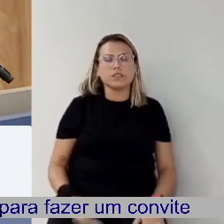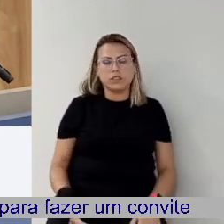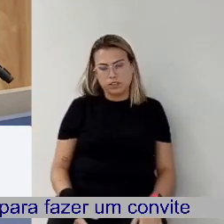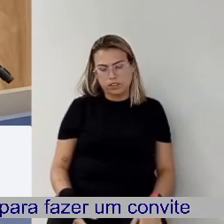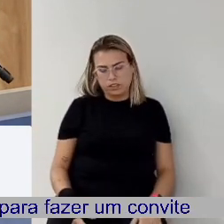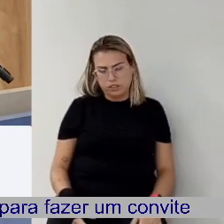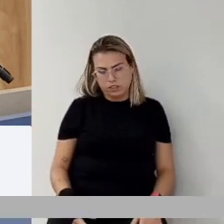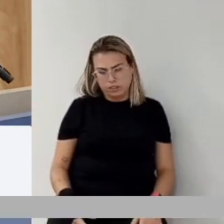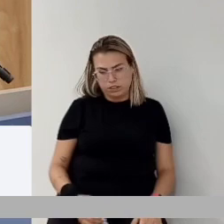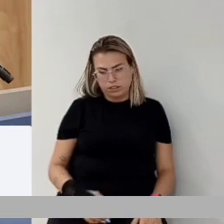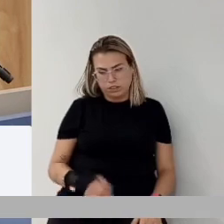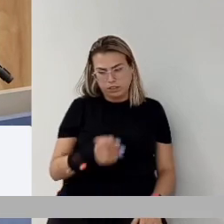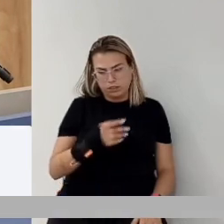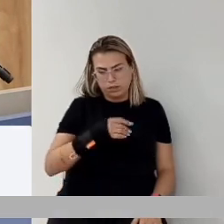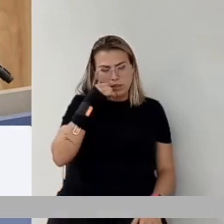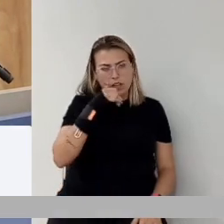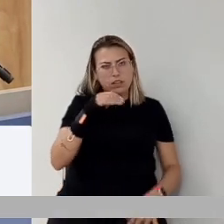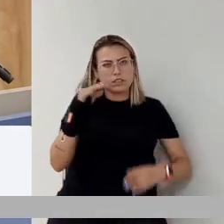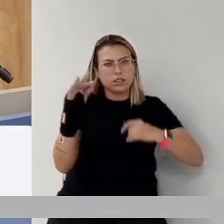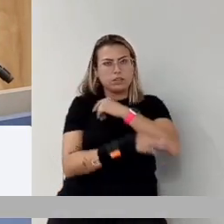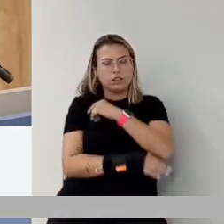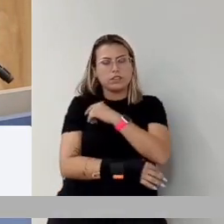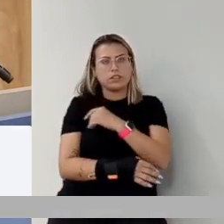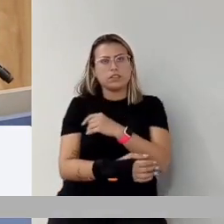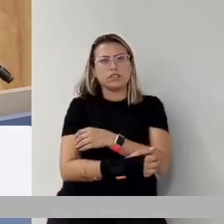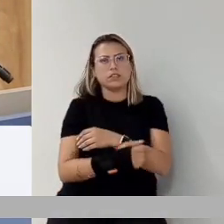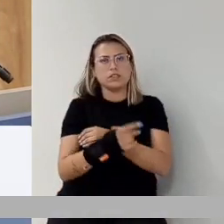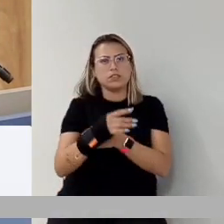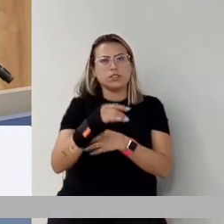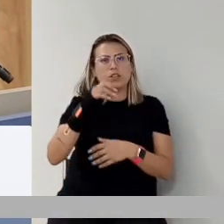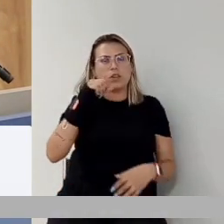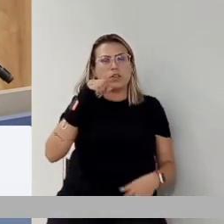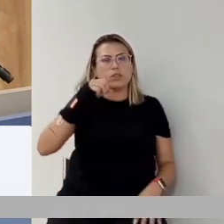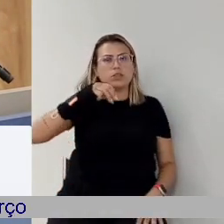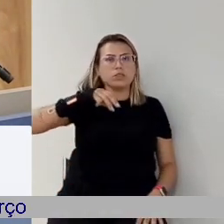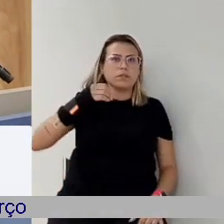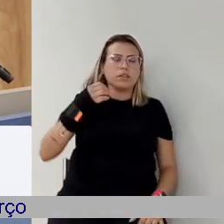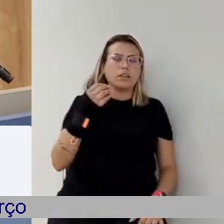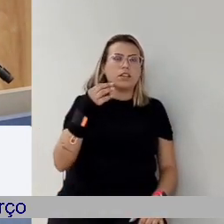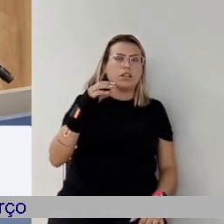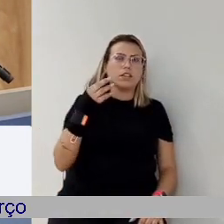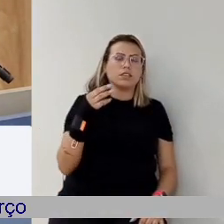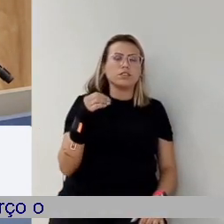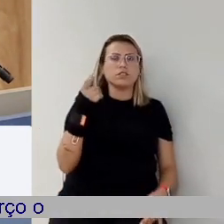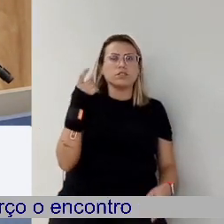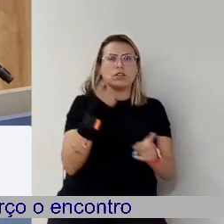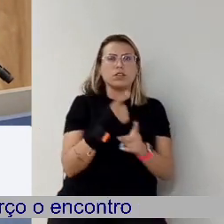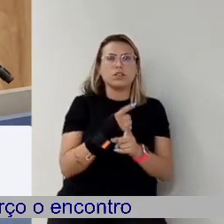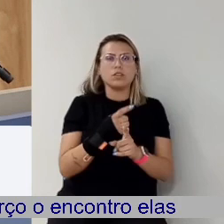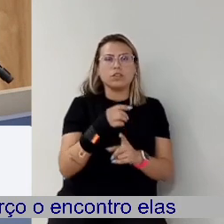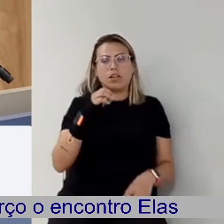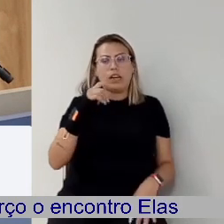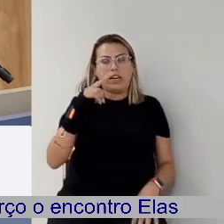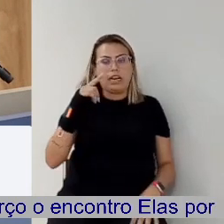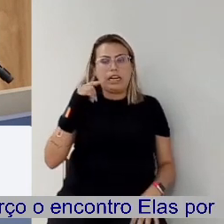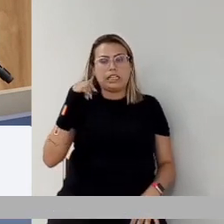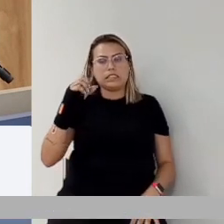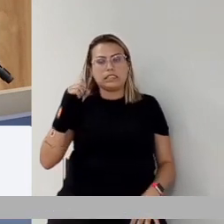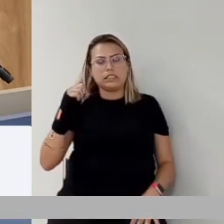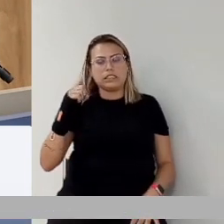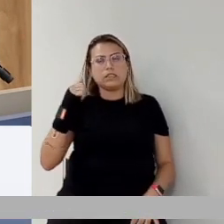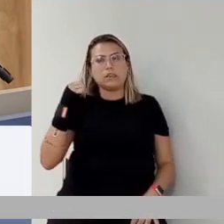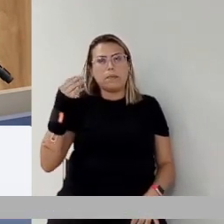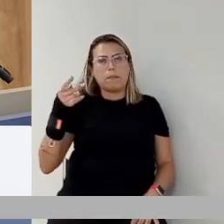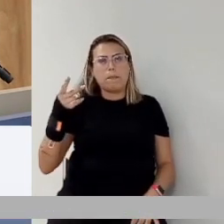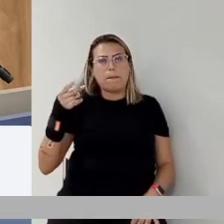às mulheres tabuleirense dia 8 de Março o encontro Elas por Elas né